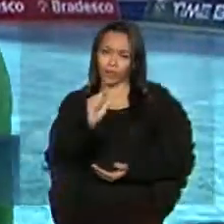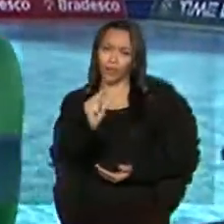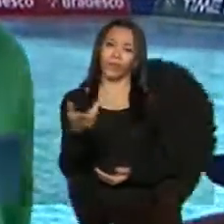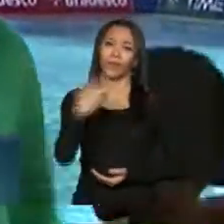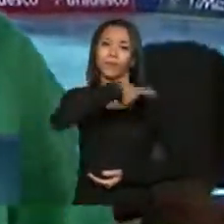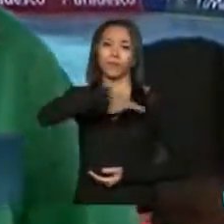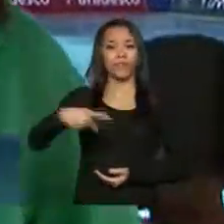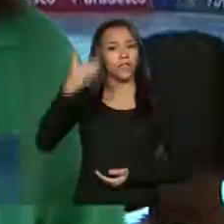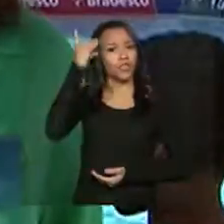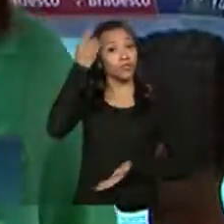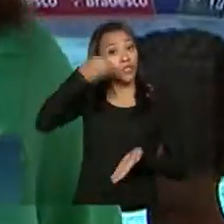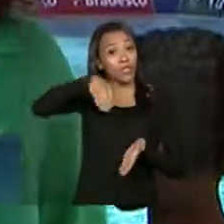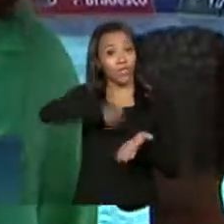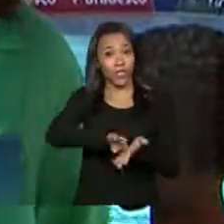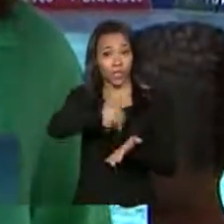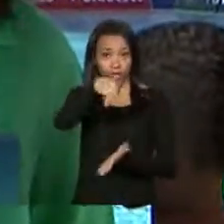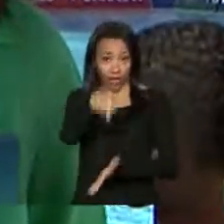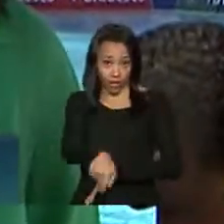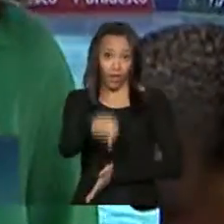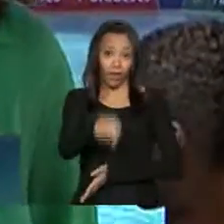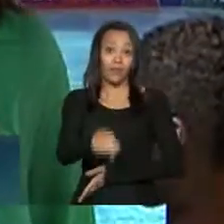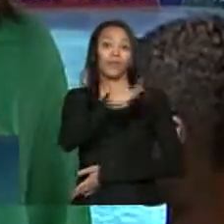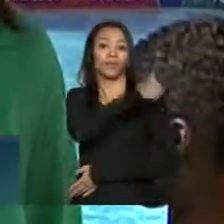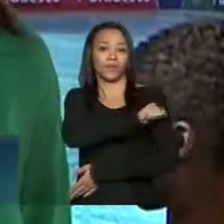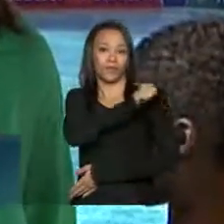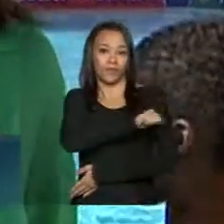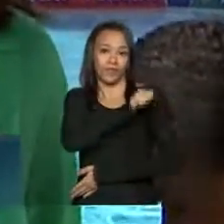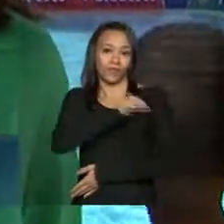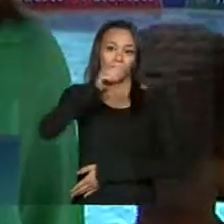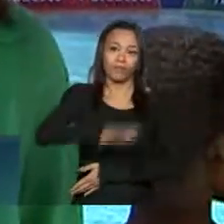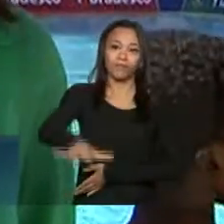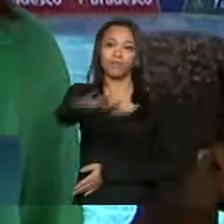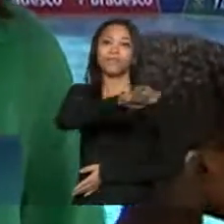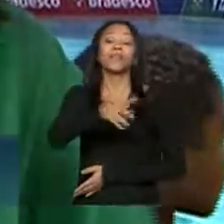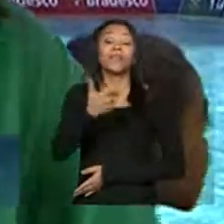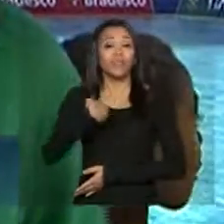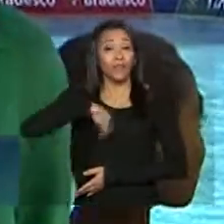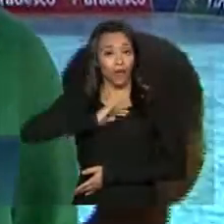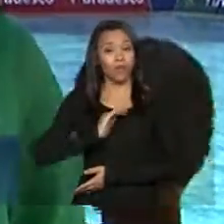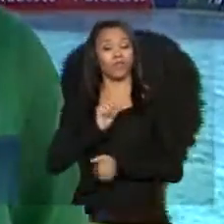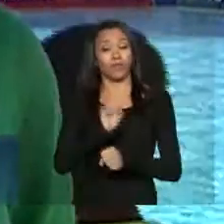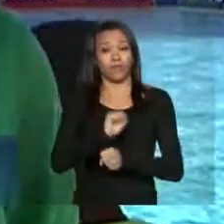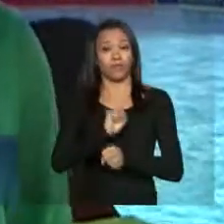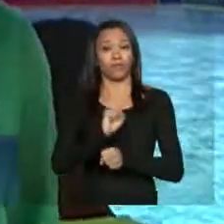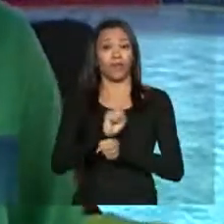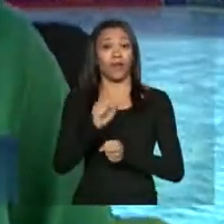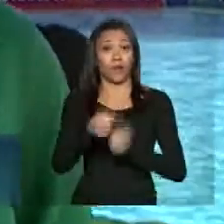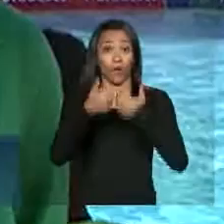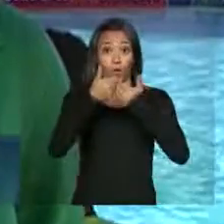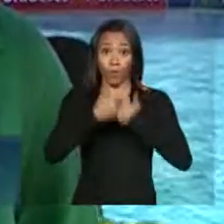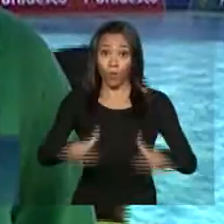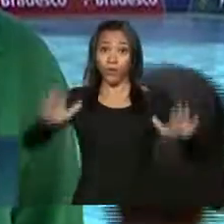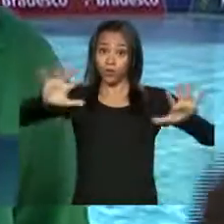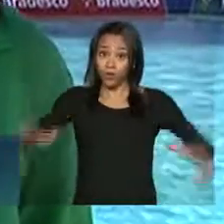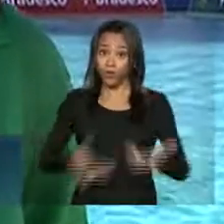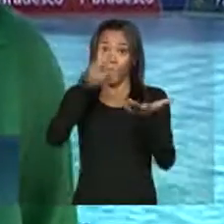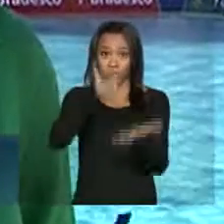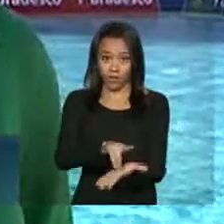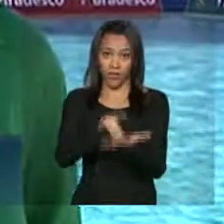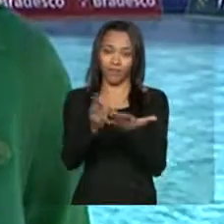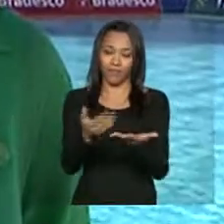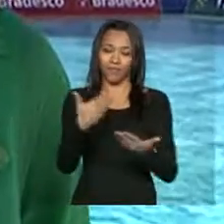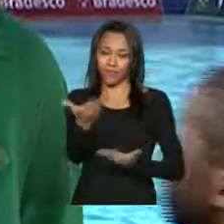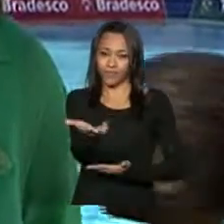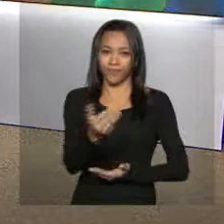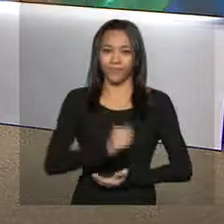dilma rousseff chega aqui no parque aquático maria lenk na barra da tijuca ea gente segue aguardando o início do evento oficial com